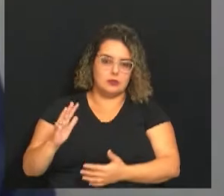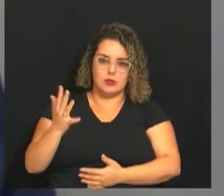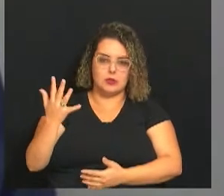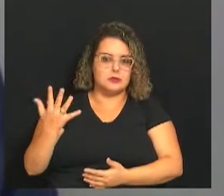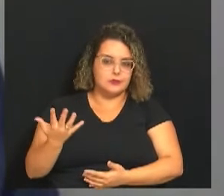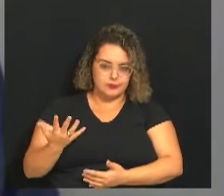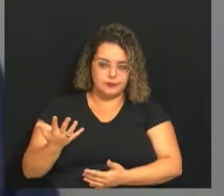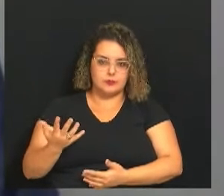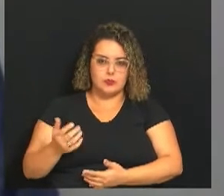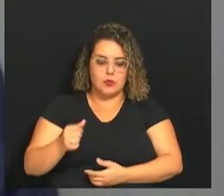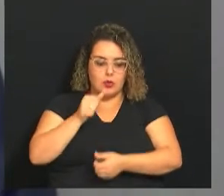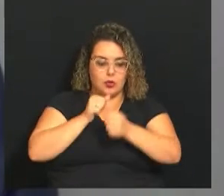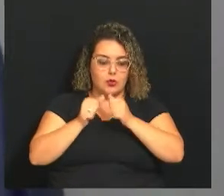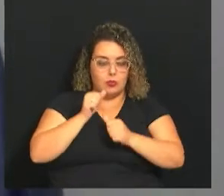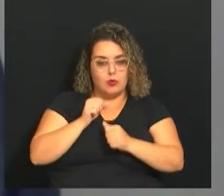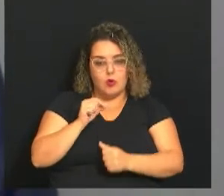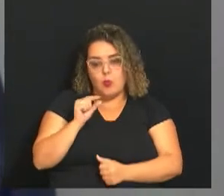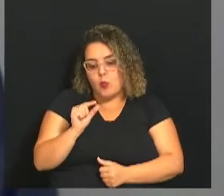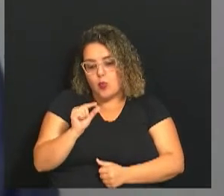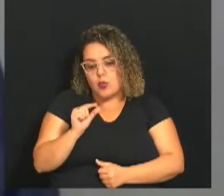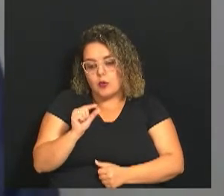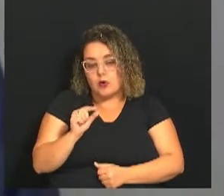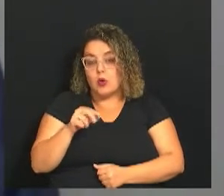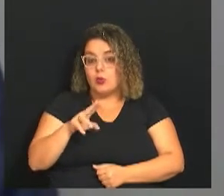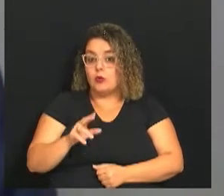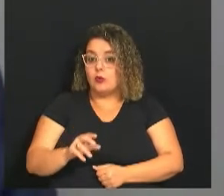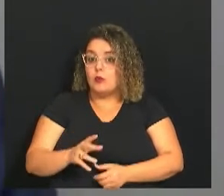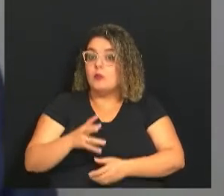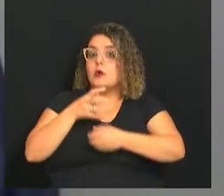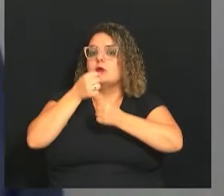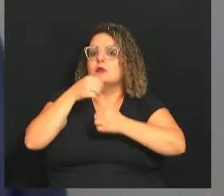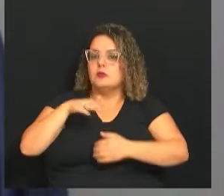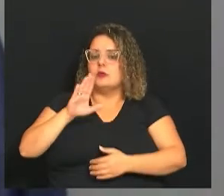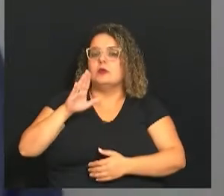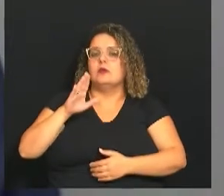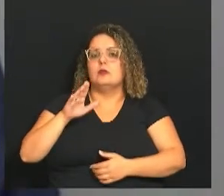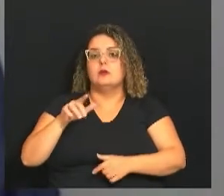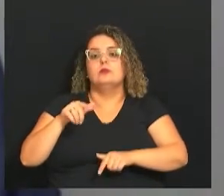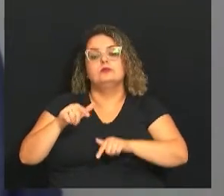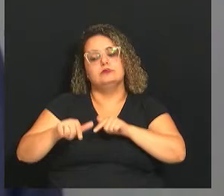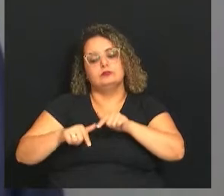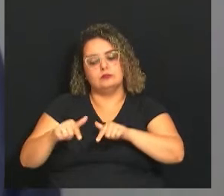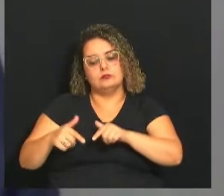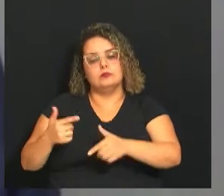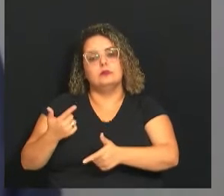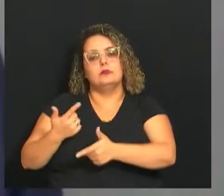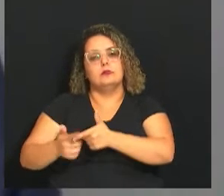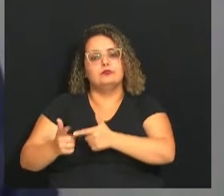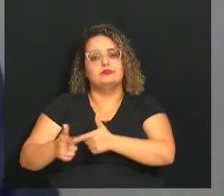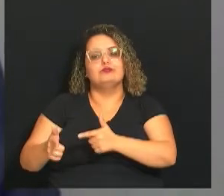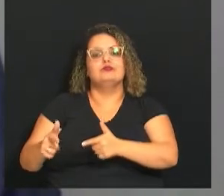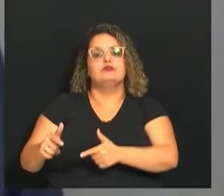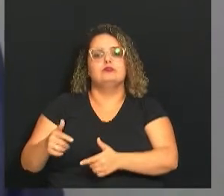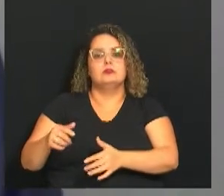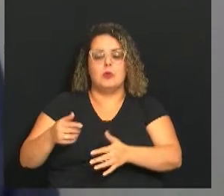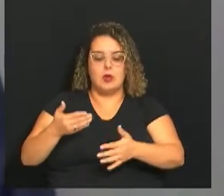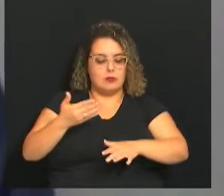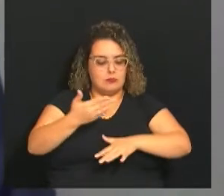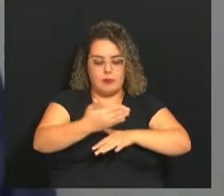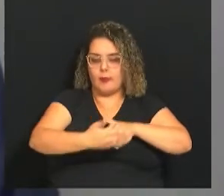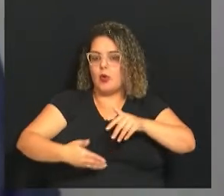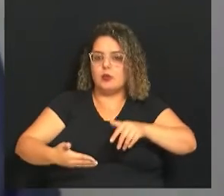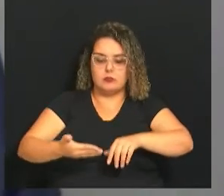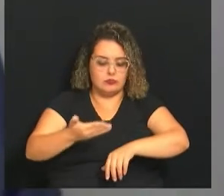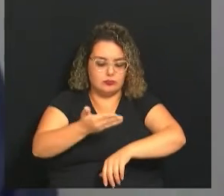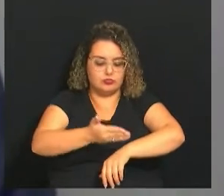um pouco mais forte de alguma bebida, gera alguns problemas dentro da empresa que vão gerar perda de um membro, uma